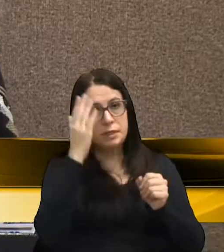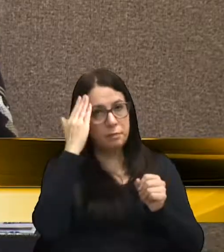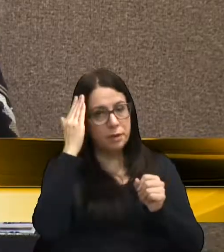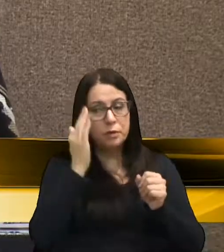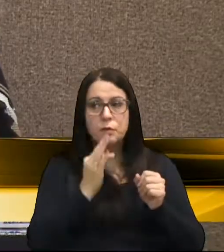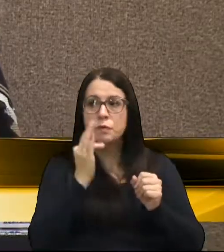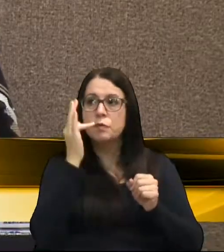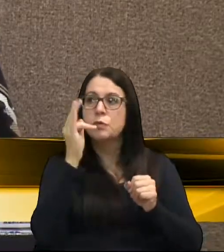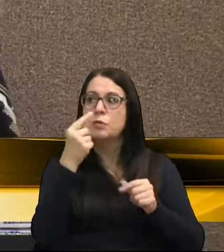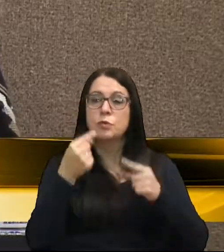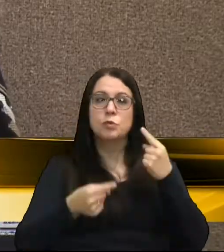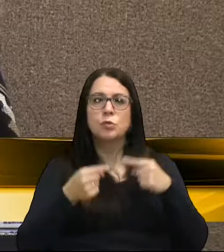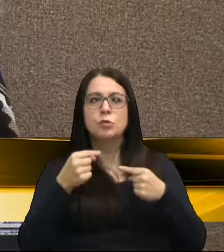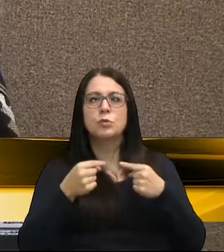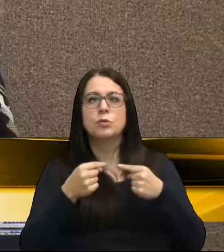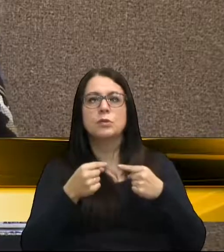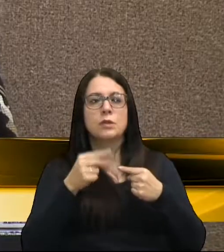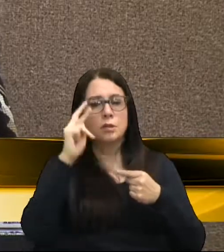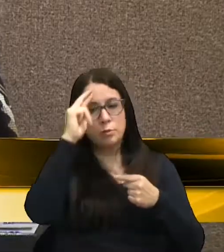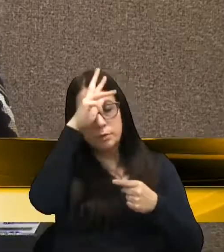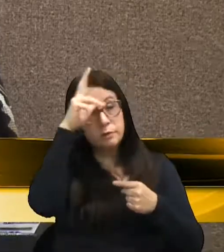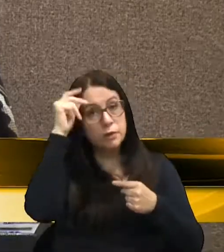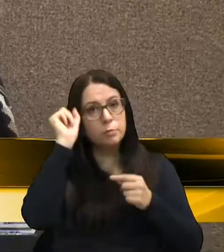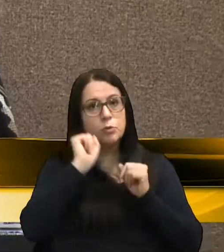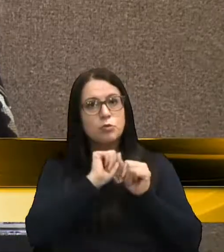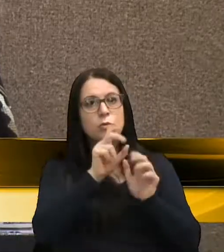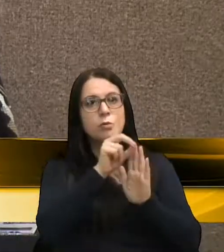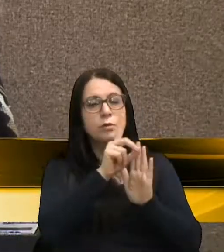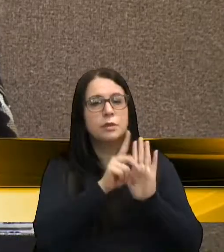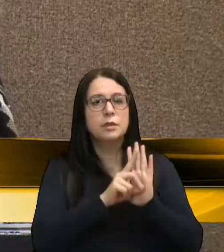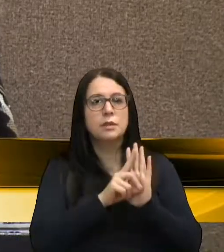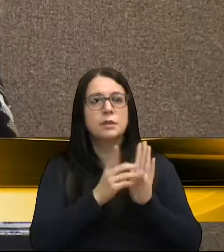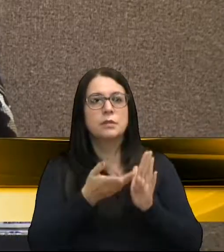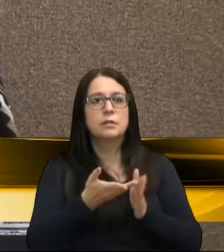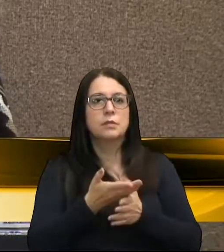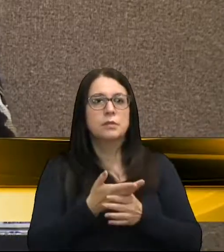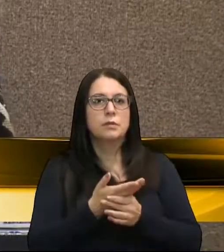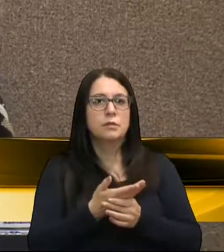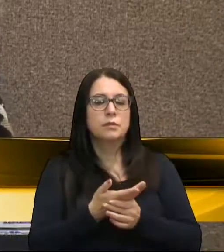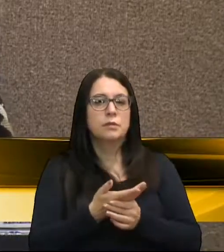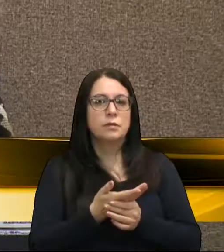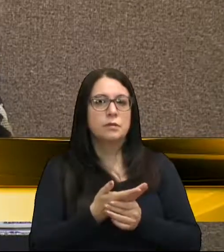na frente, nas discussões, o prefeito pode, através de decreto, né,